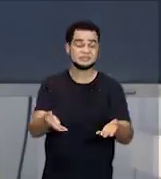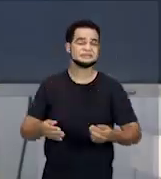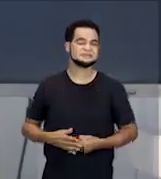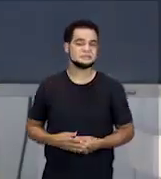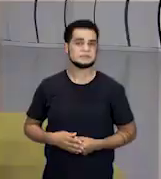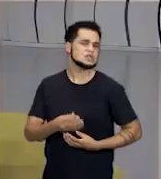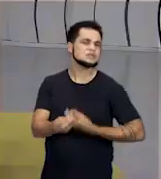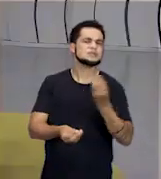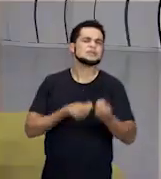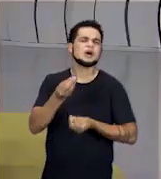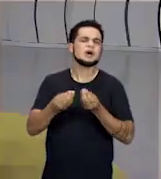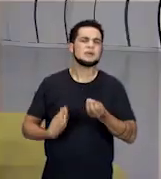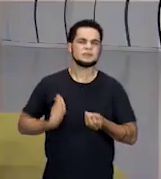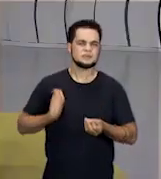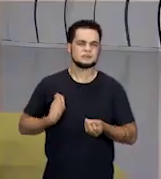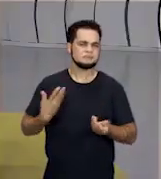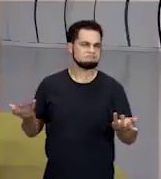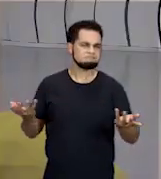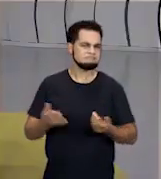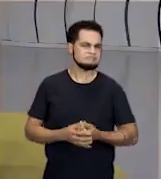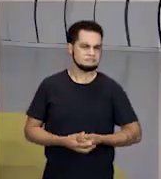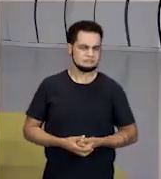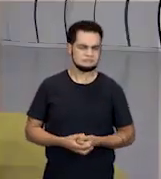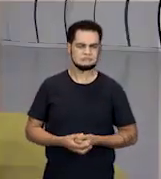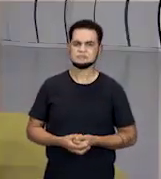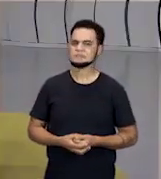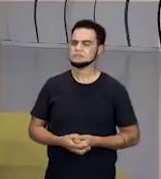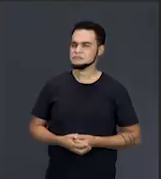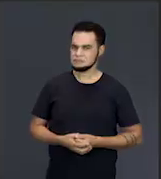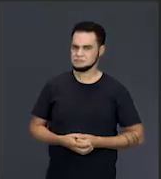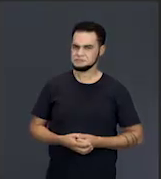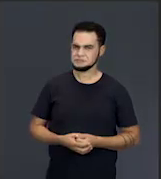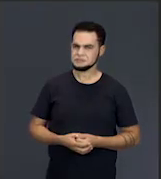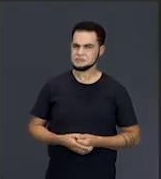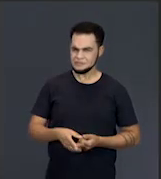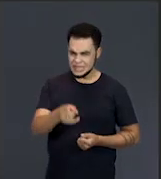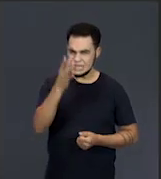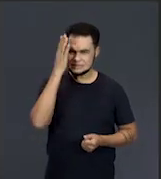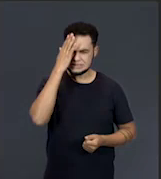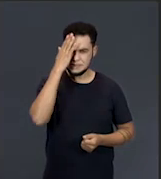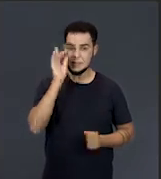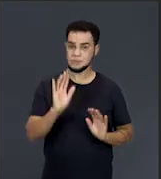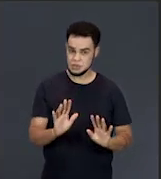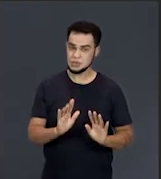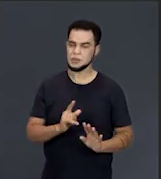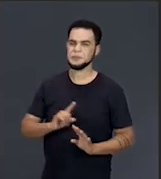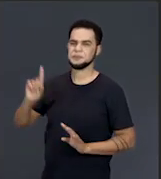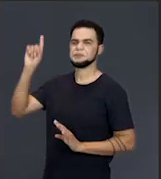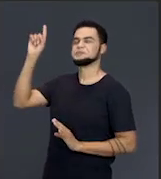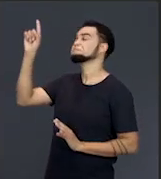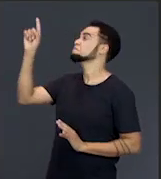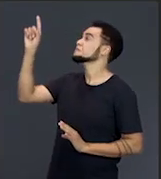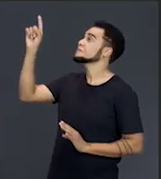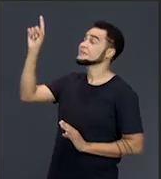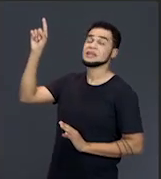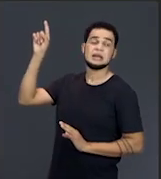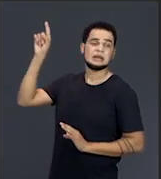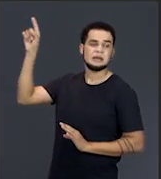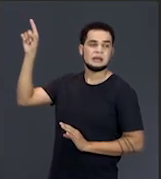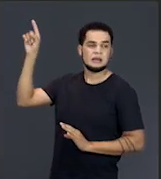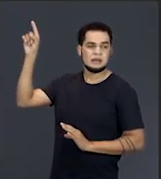isso vai funcionar? Vamos ver aqui. Nós sabemos, que a enzima de restrição, ou as endonucleases, ela